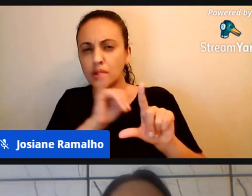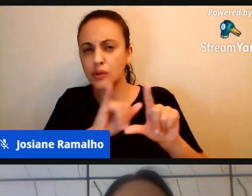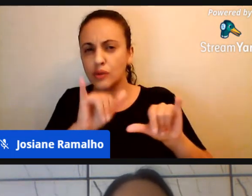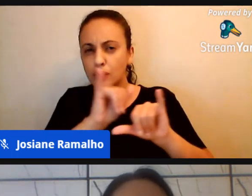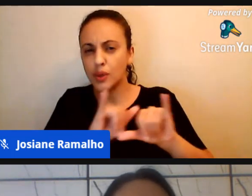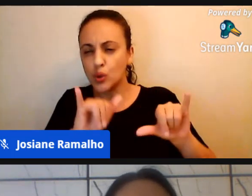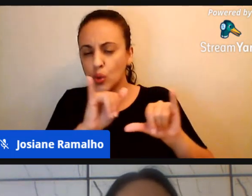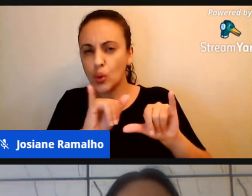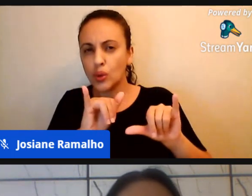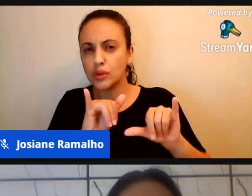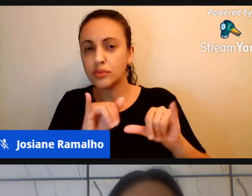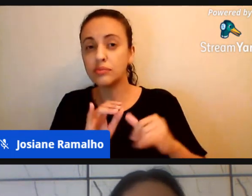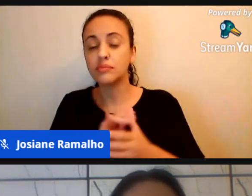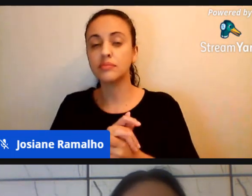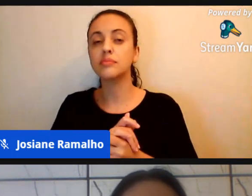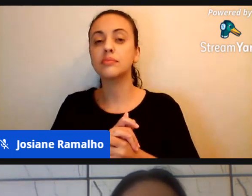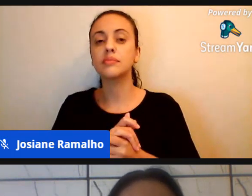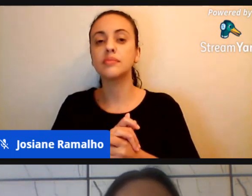cada aluno,